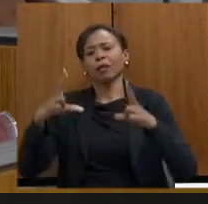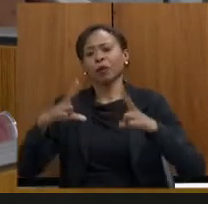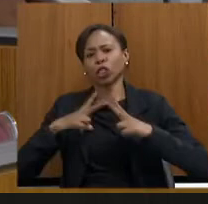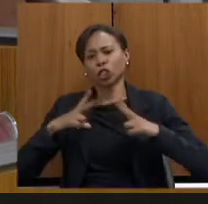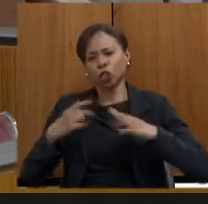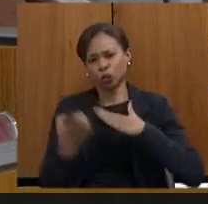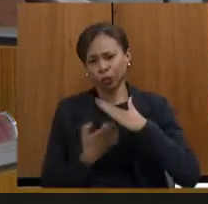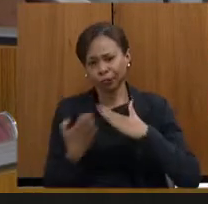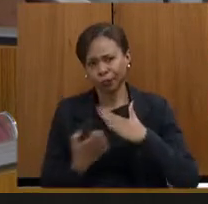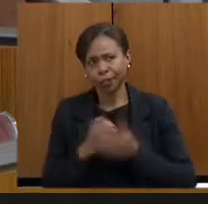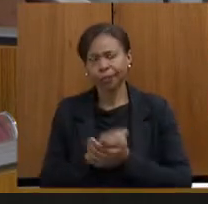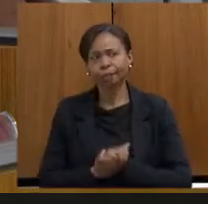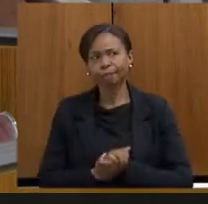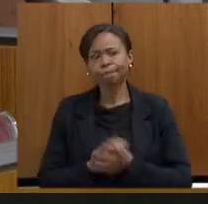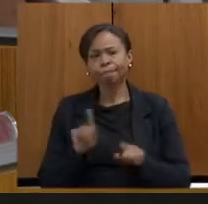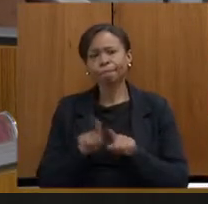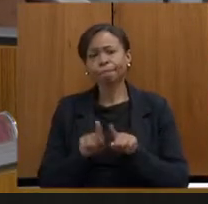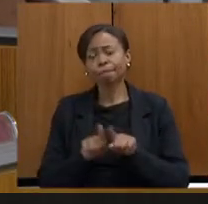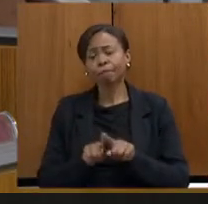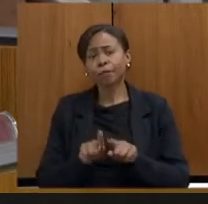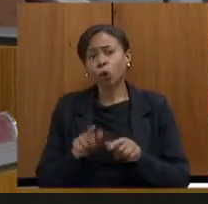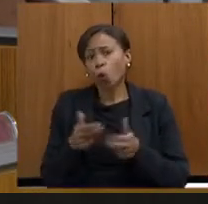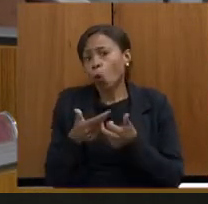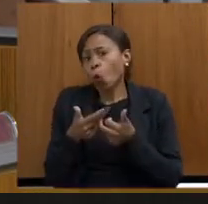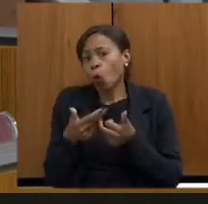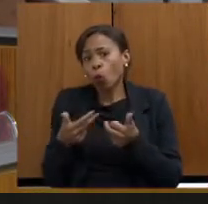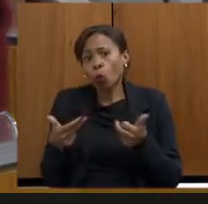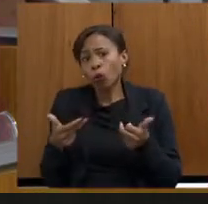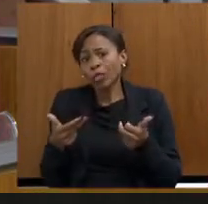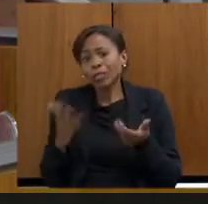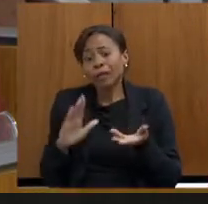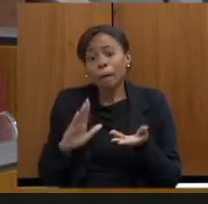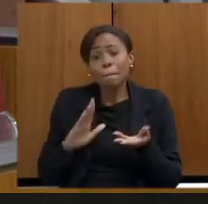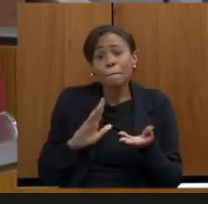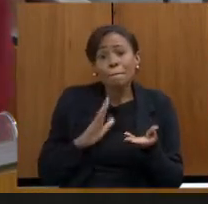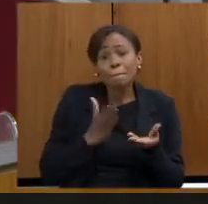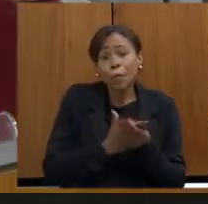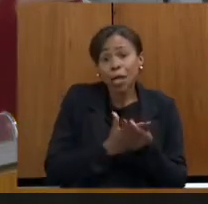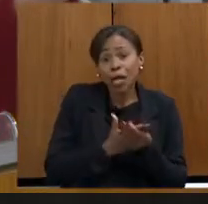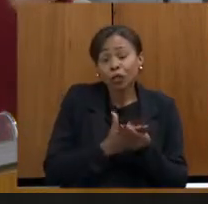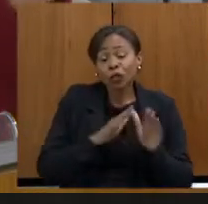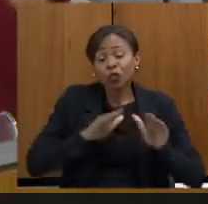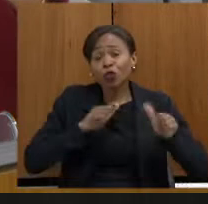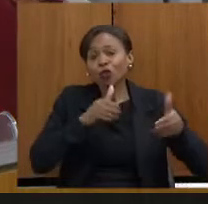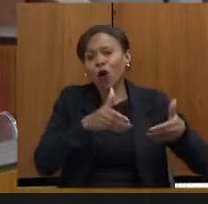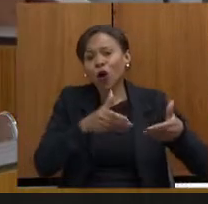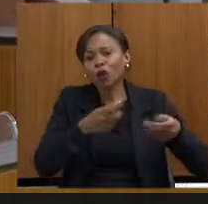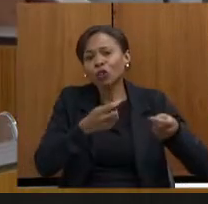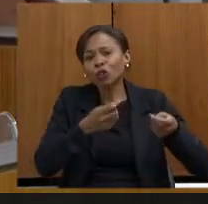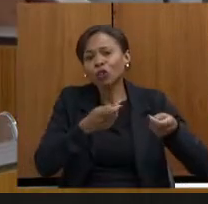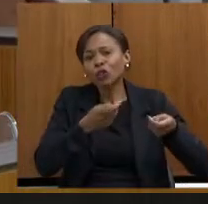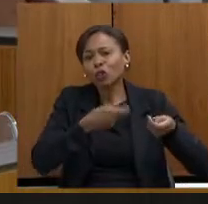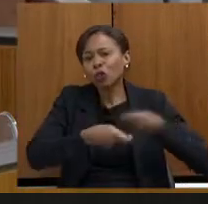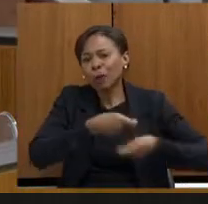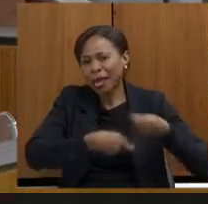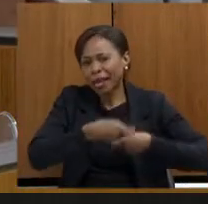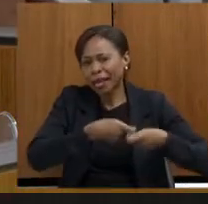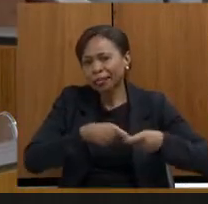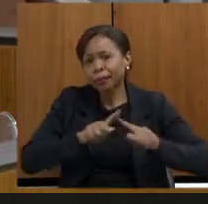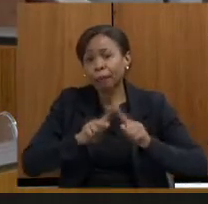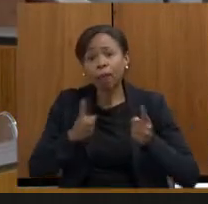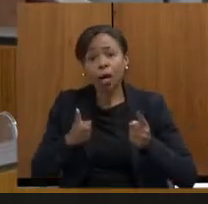com processos que atuam e respondem mais ao mercado, e o governo não cuidou